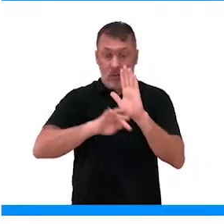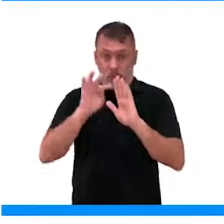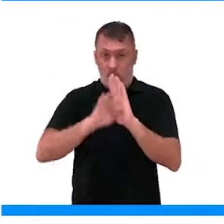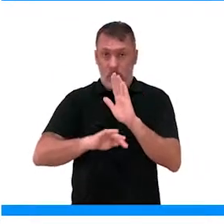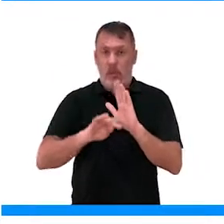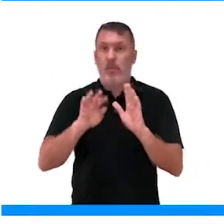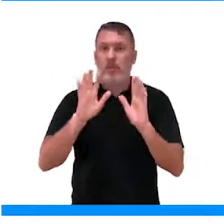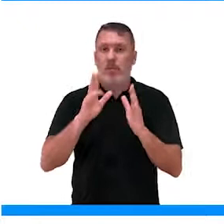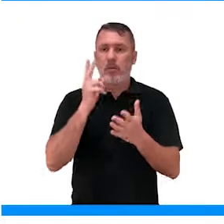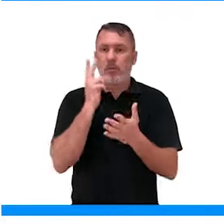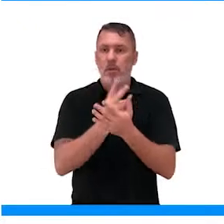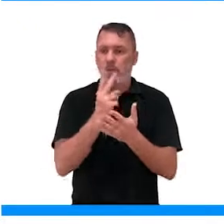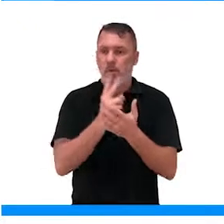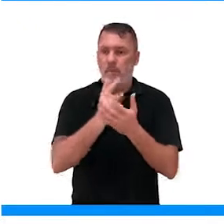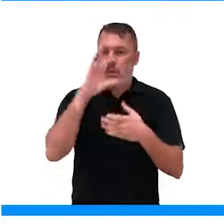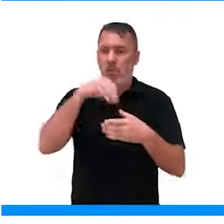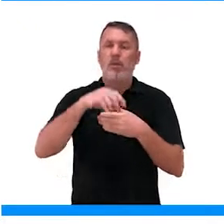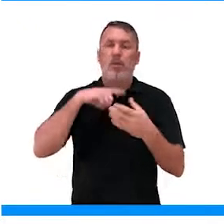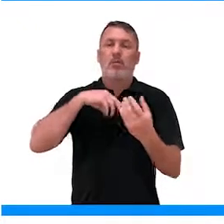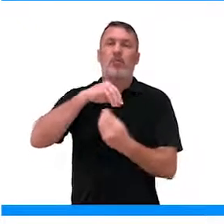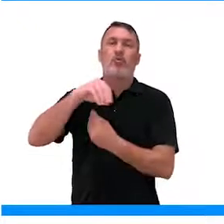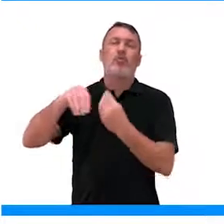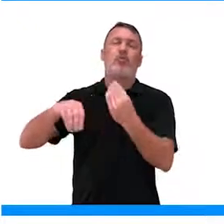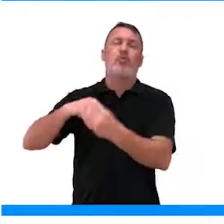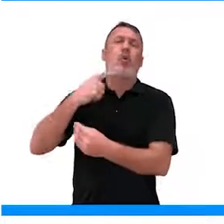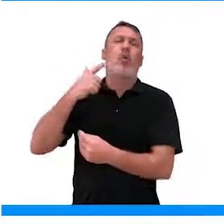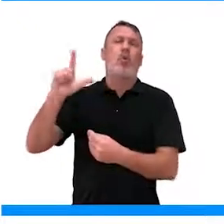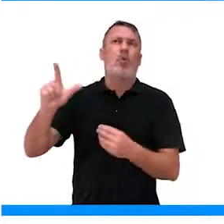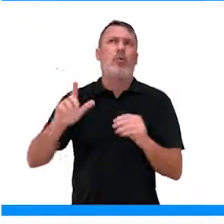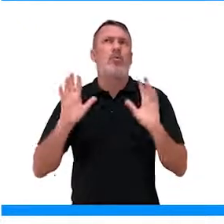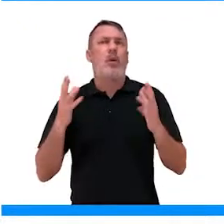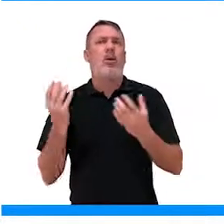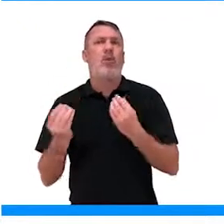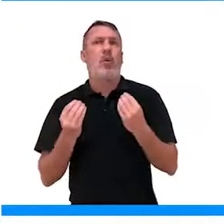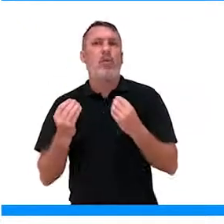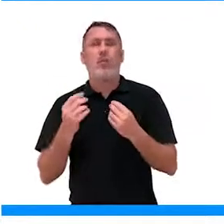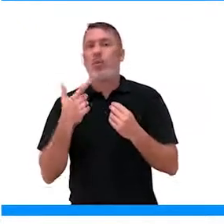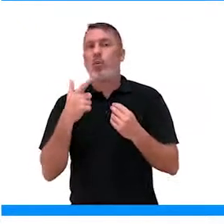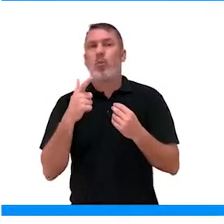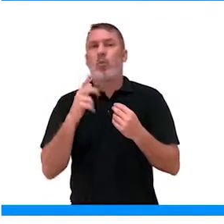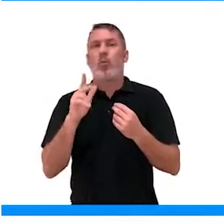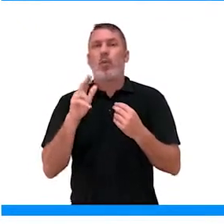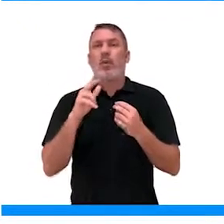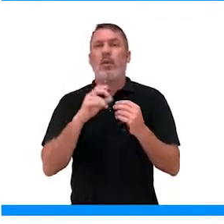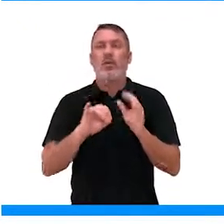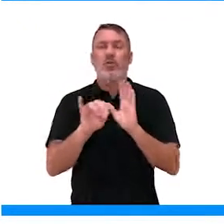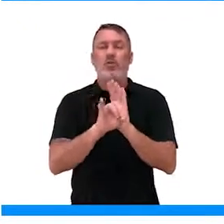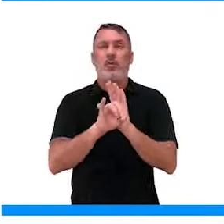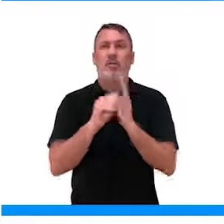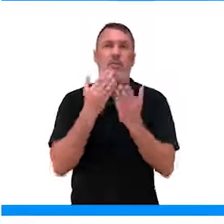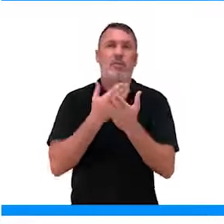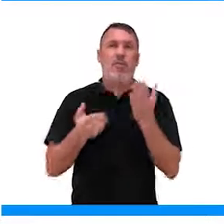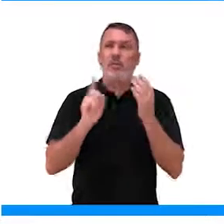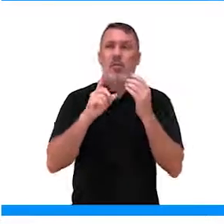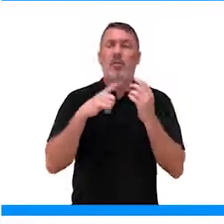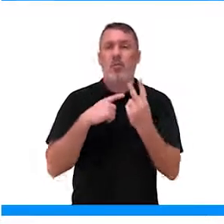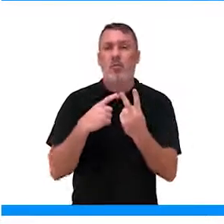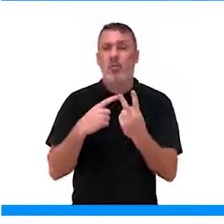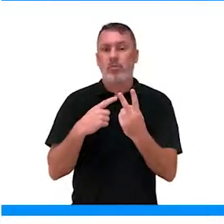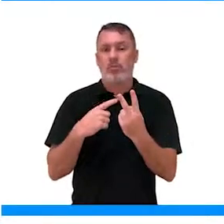textual, mas esse mesmo gênero textual, ele se mescla a outro. E aí ele não perde a identidade, mas ele cria uma